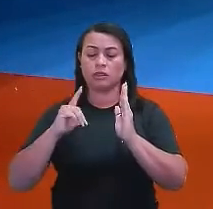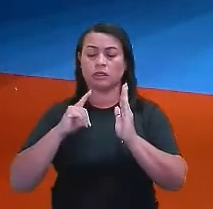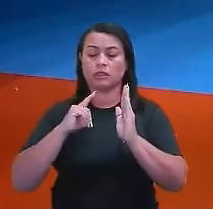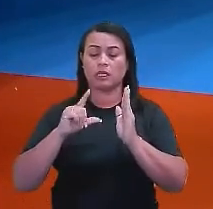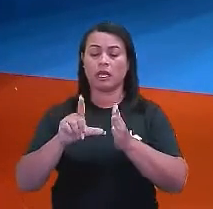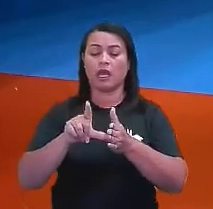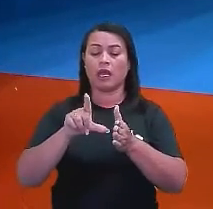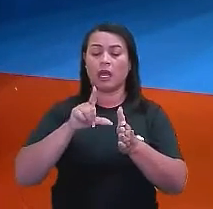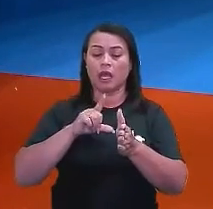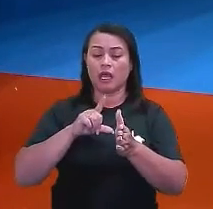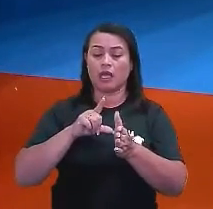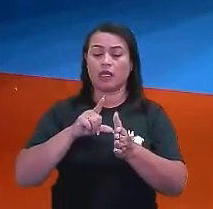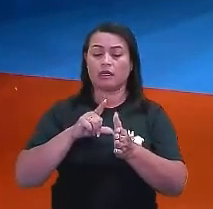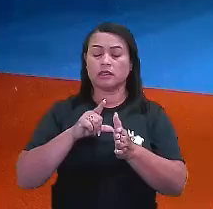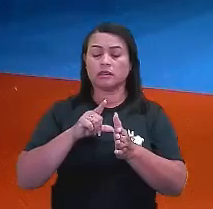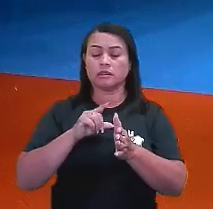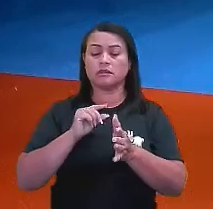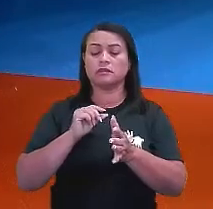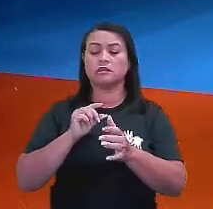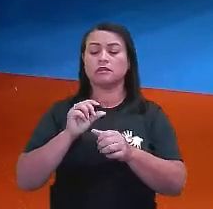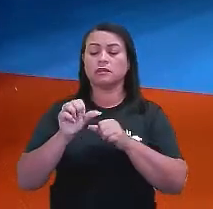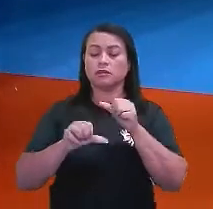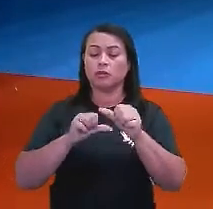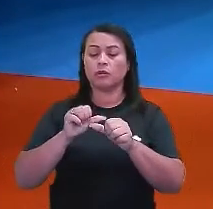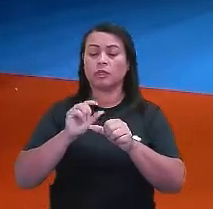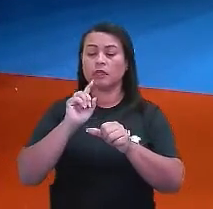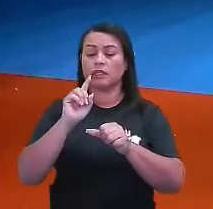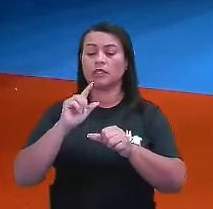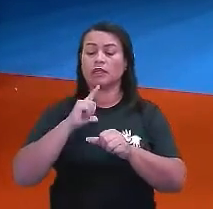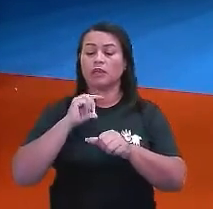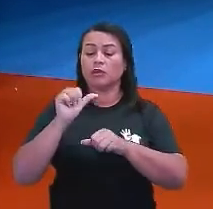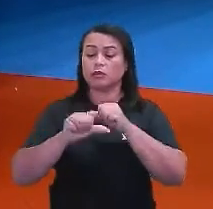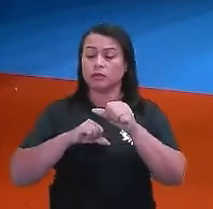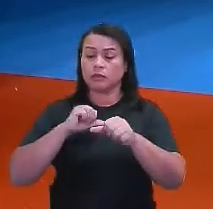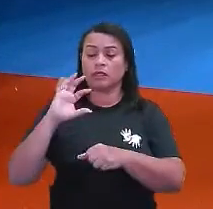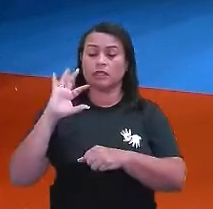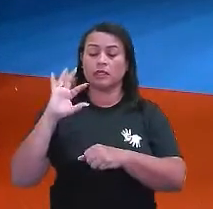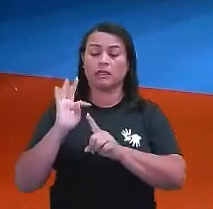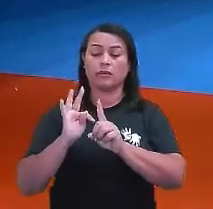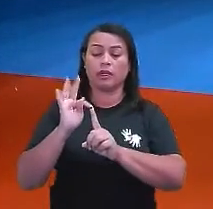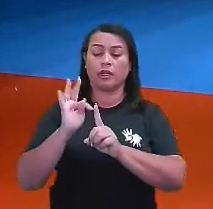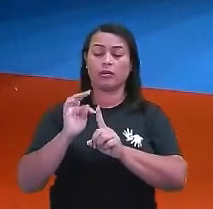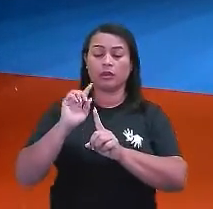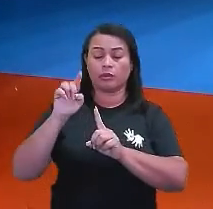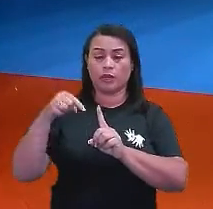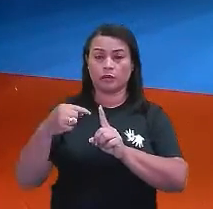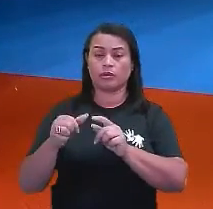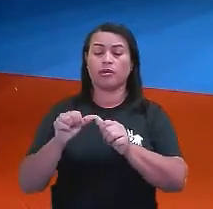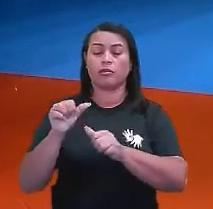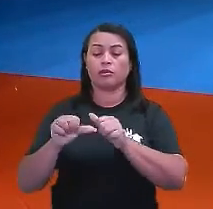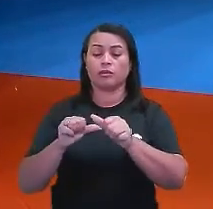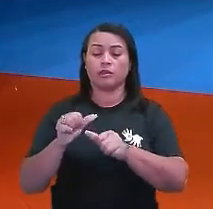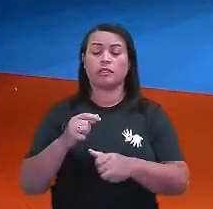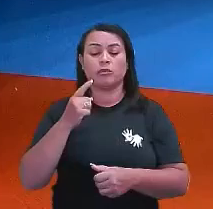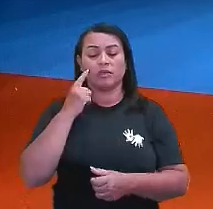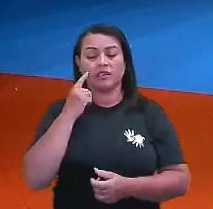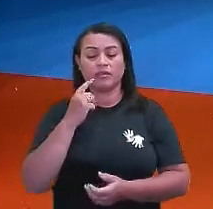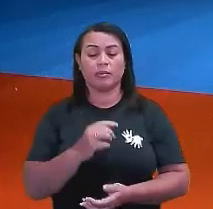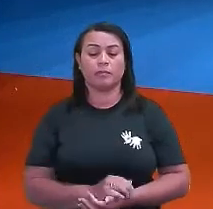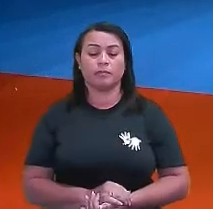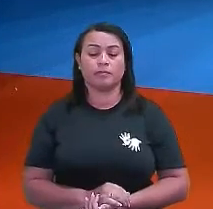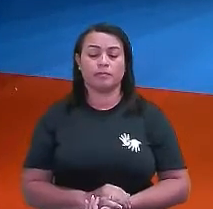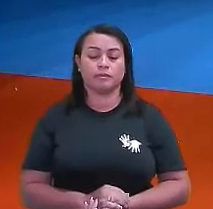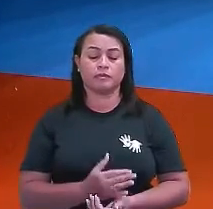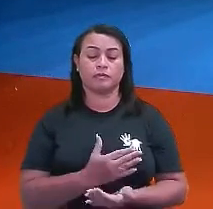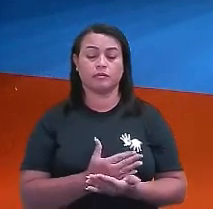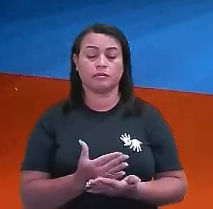a mudança de temperatura e a temperatura após a mudança. Então, no começo, ele já diz assim, ó, que